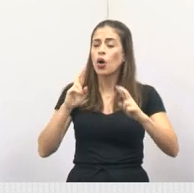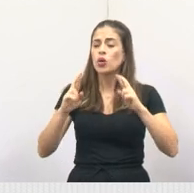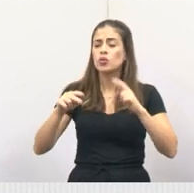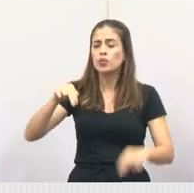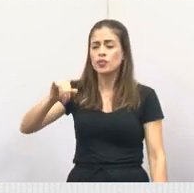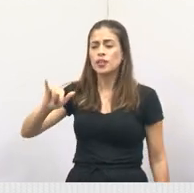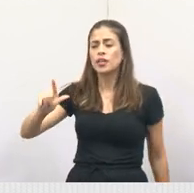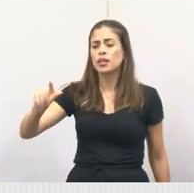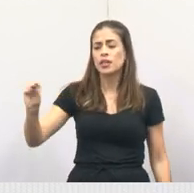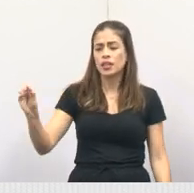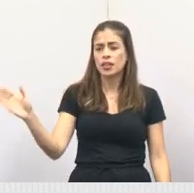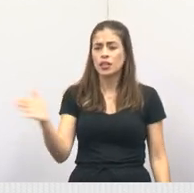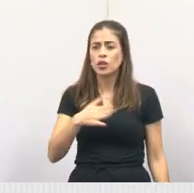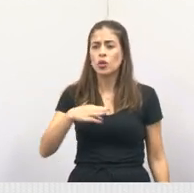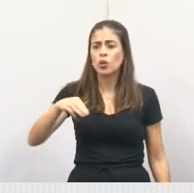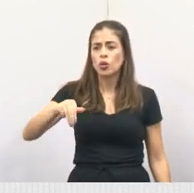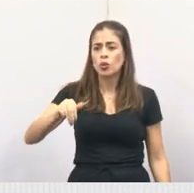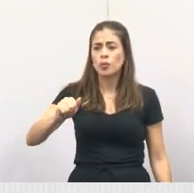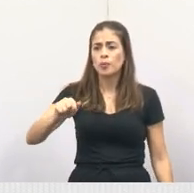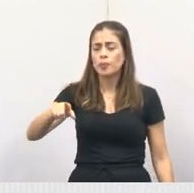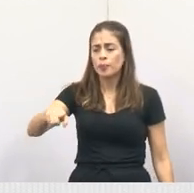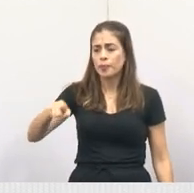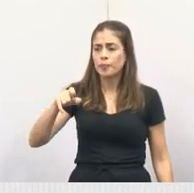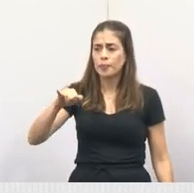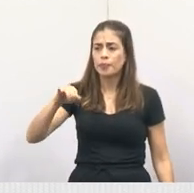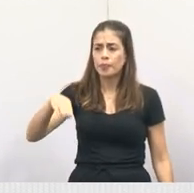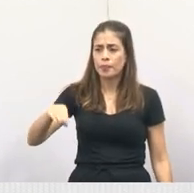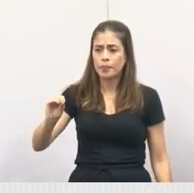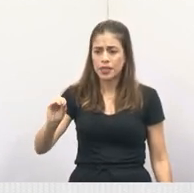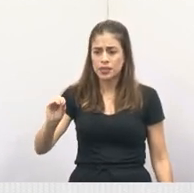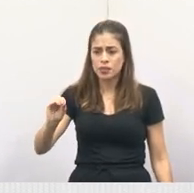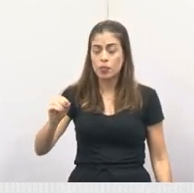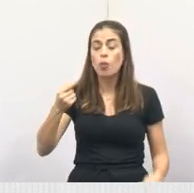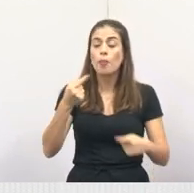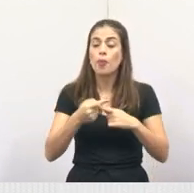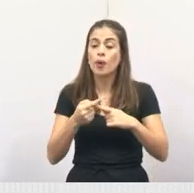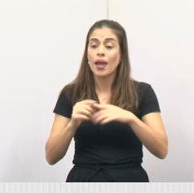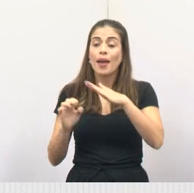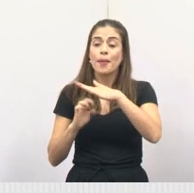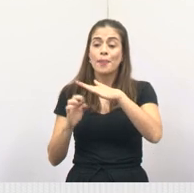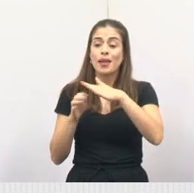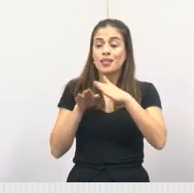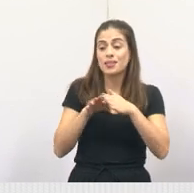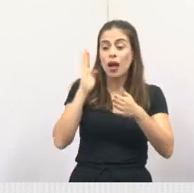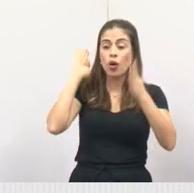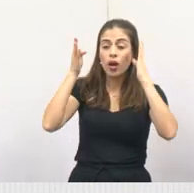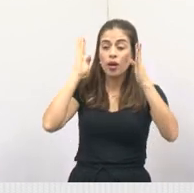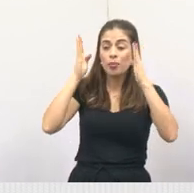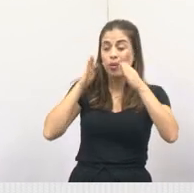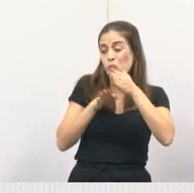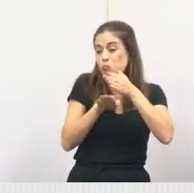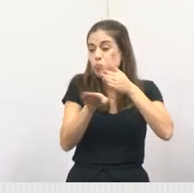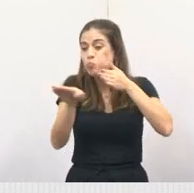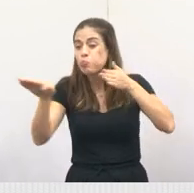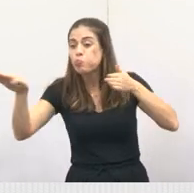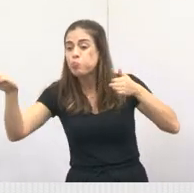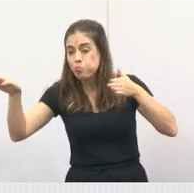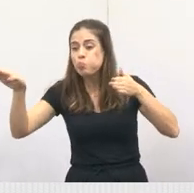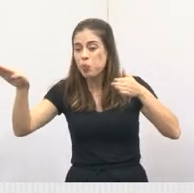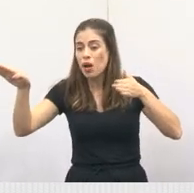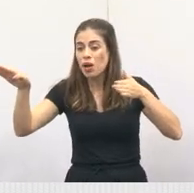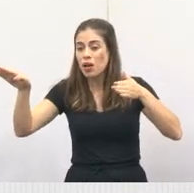obra para que ela pudesse a cebrace escoar a sua produção entrando por trás de Santa Marina